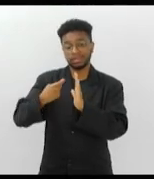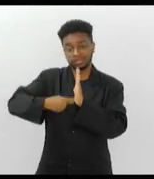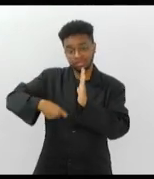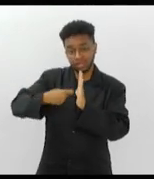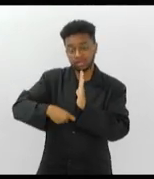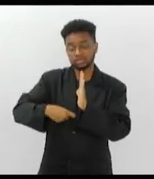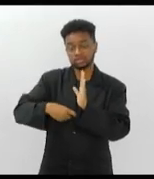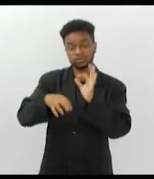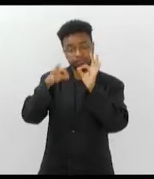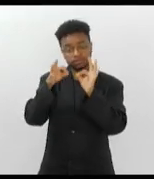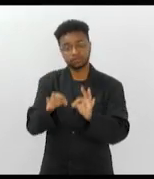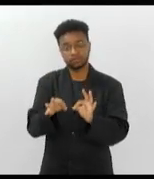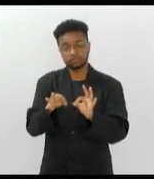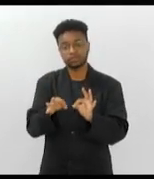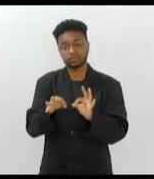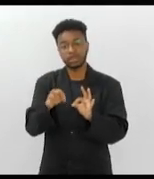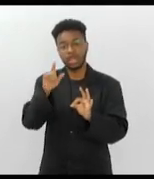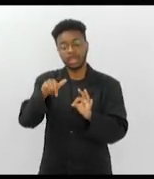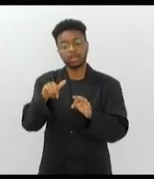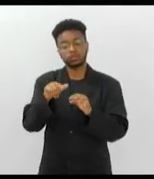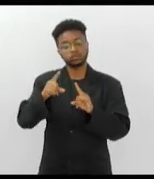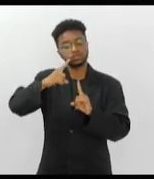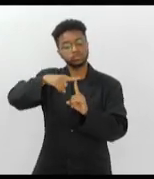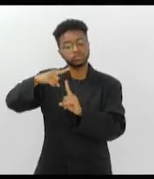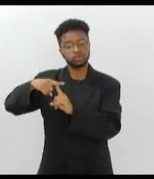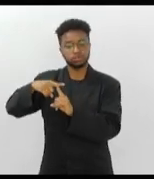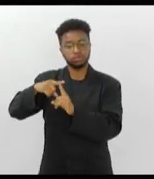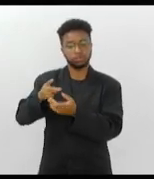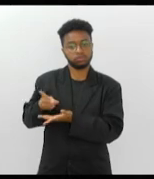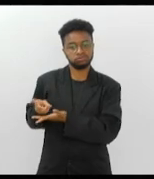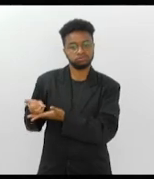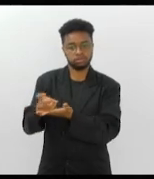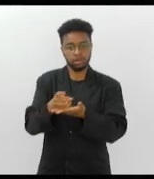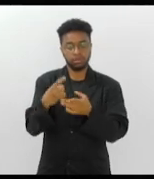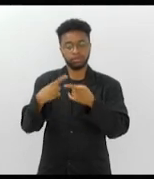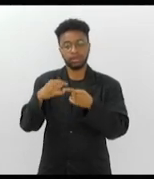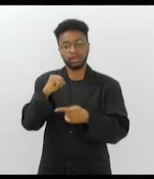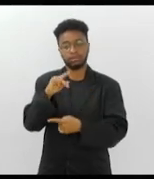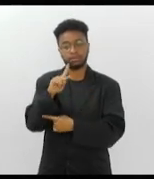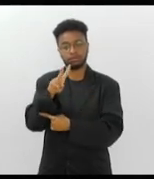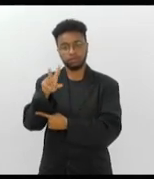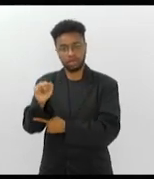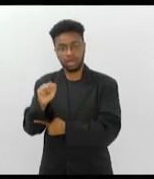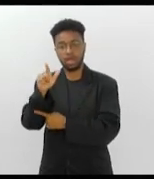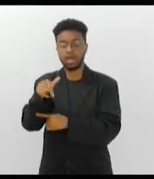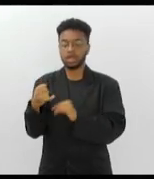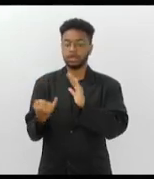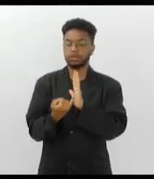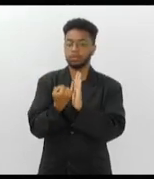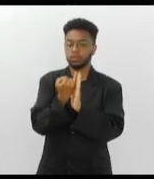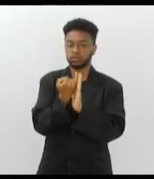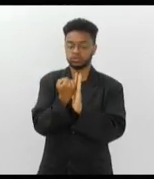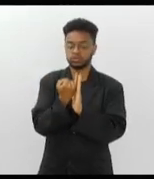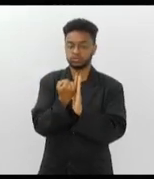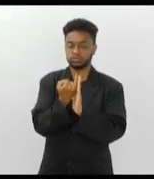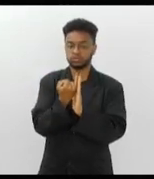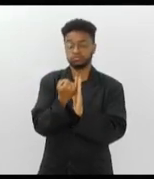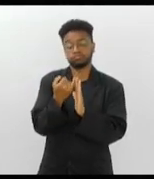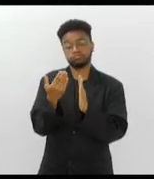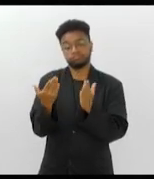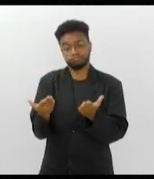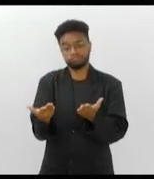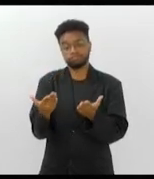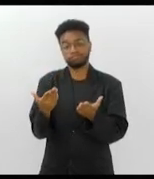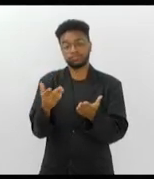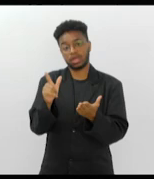uma forma de tributo. O IPVA é um imposto que é uma das